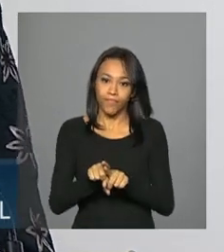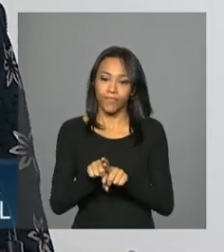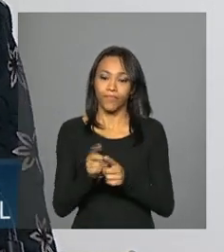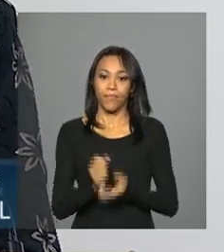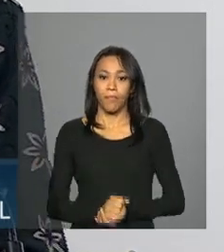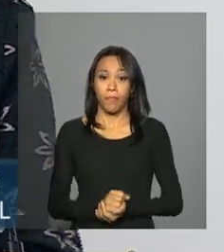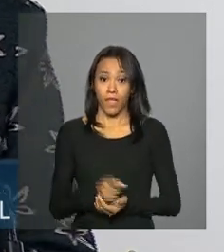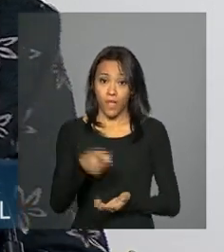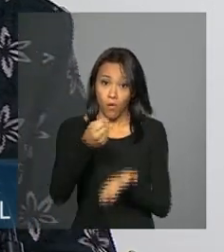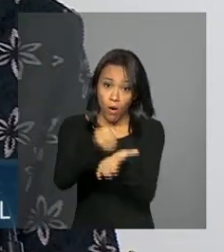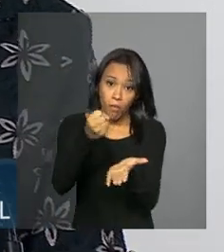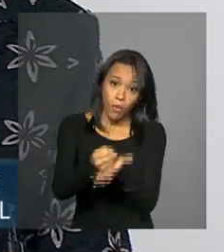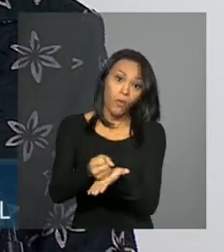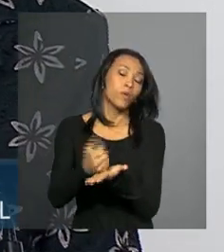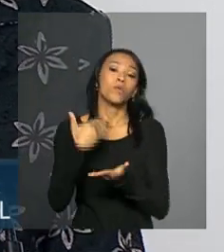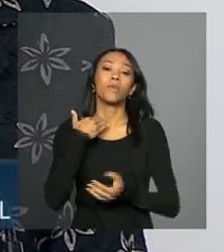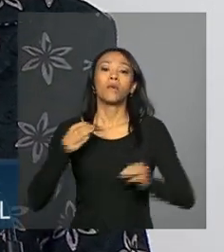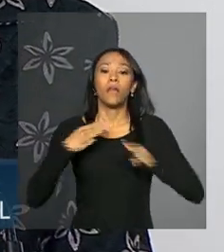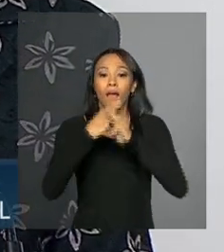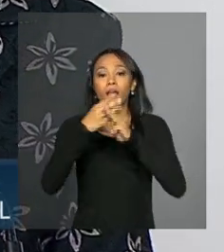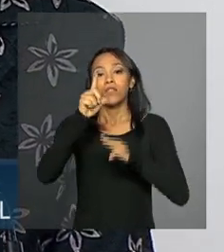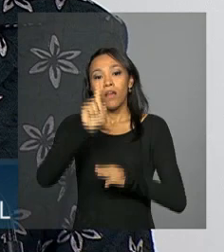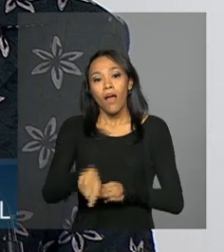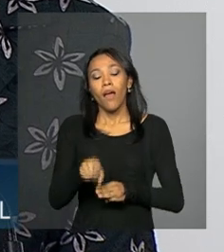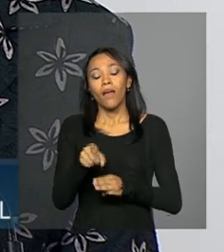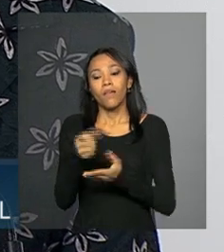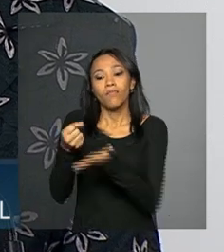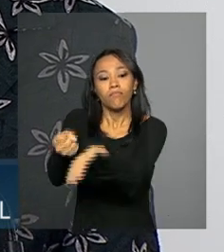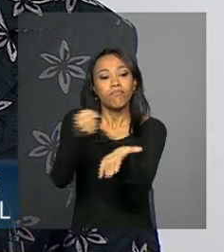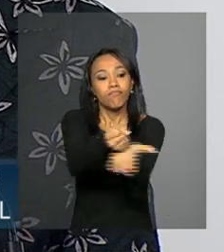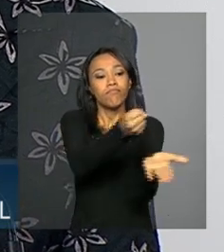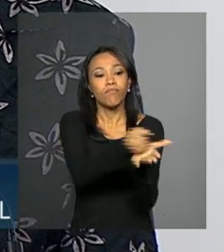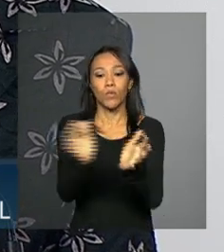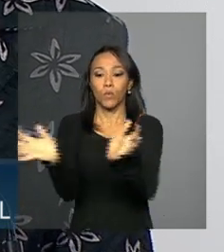O patrocínio da Caixa aos clubes é